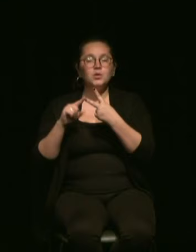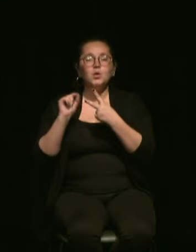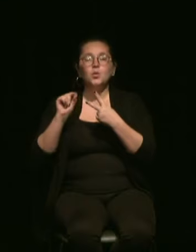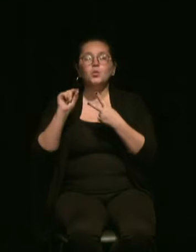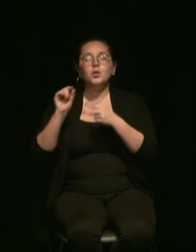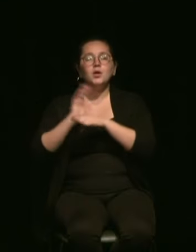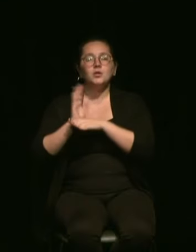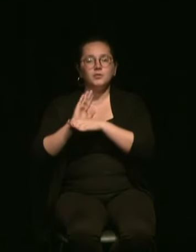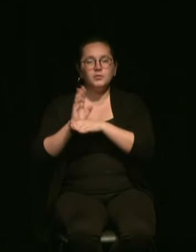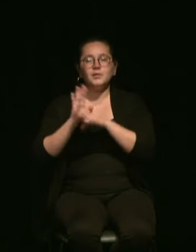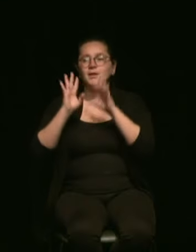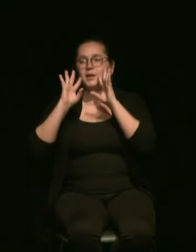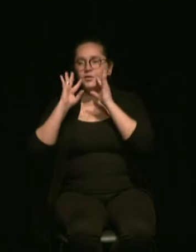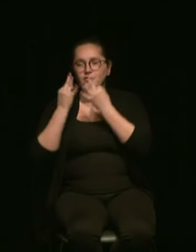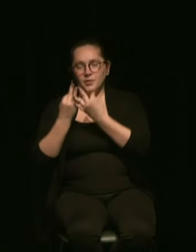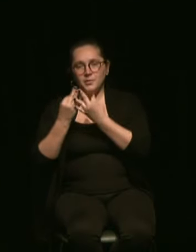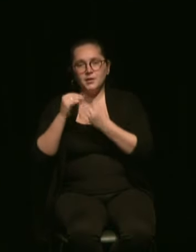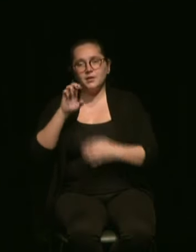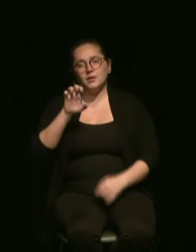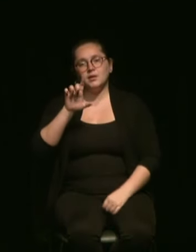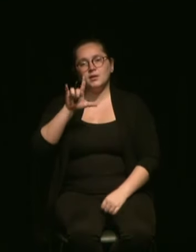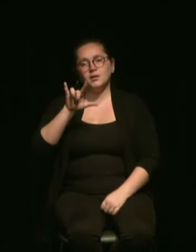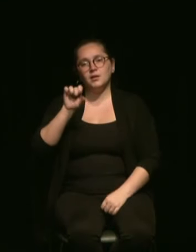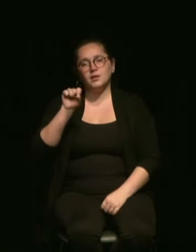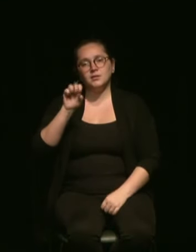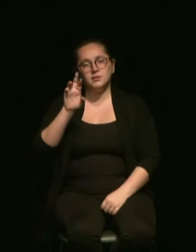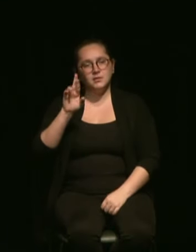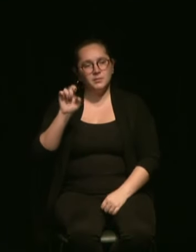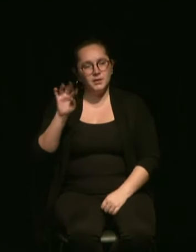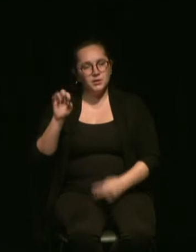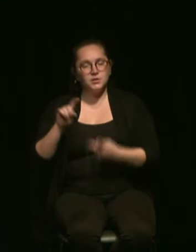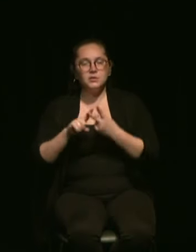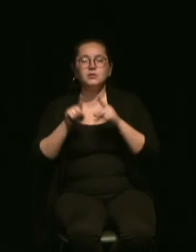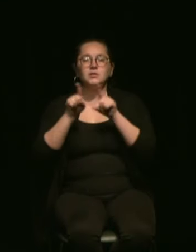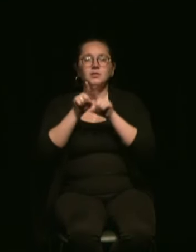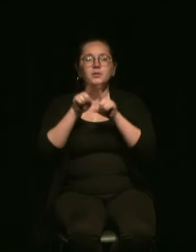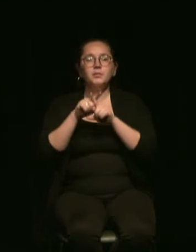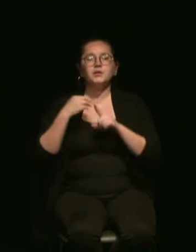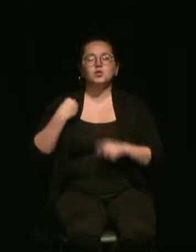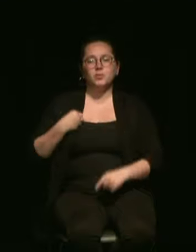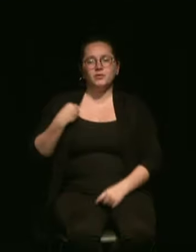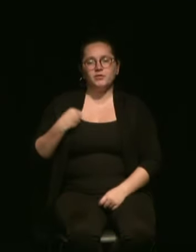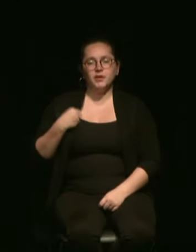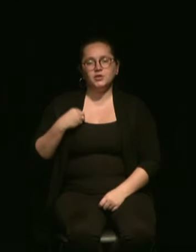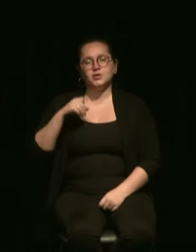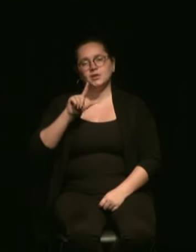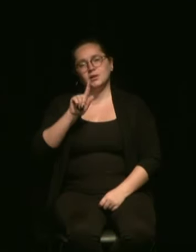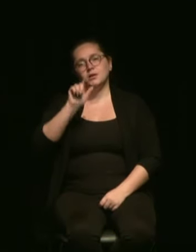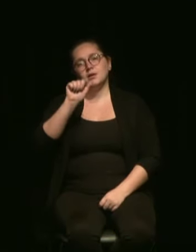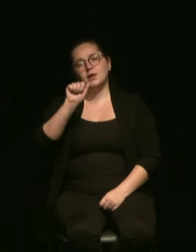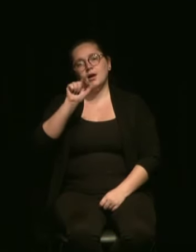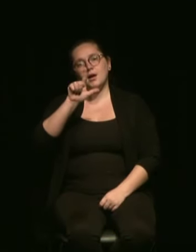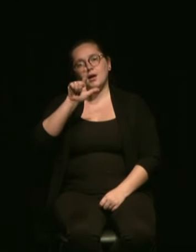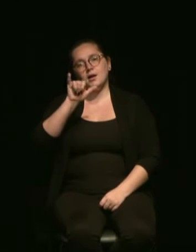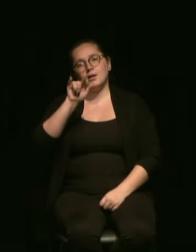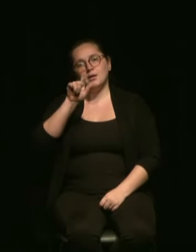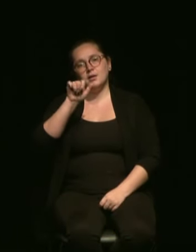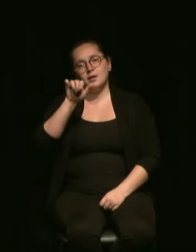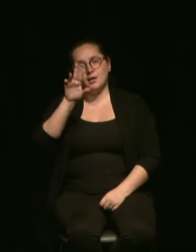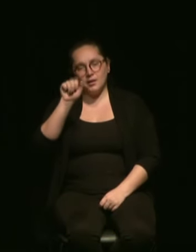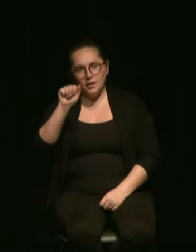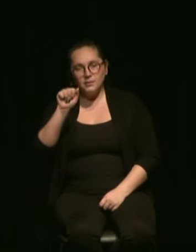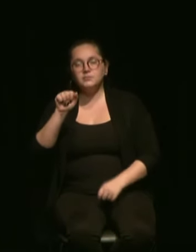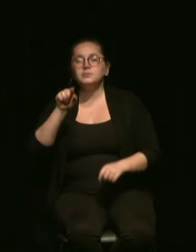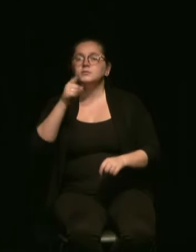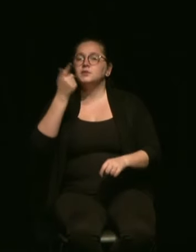torno da família de Elizabeth Teixeira e do Sobrevivente de Galileia, que são os dois filmes que ele fez, retornando ao